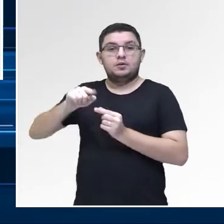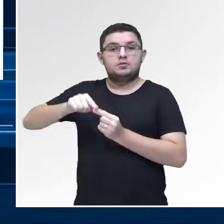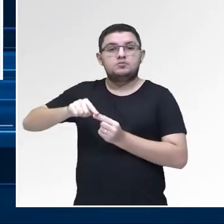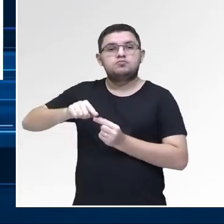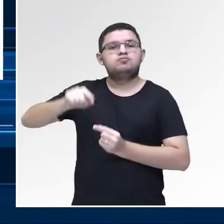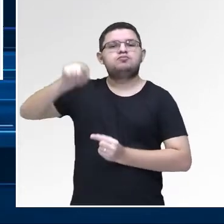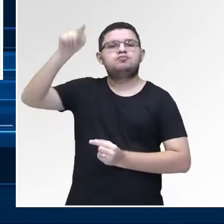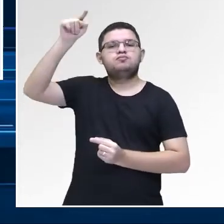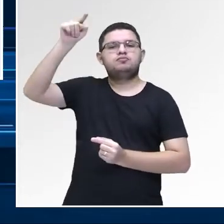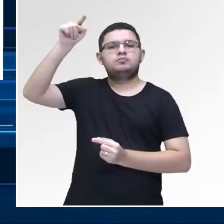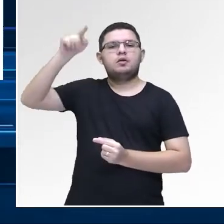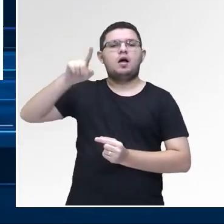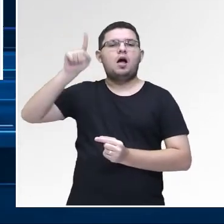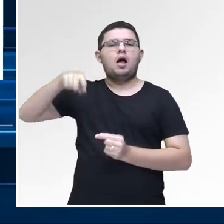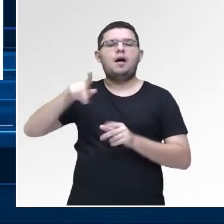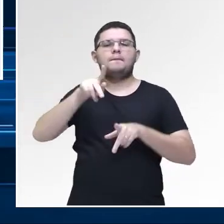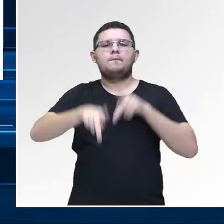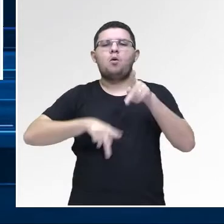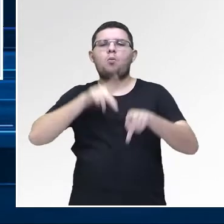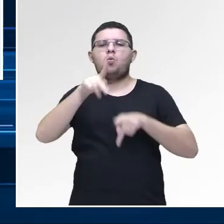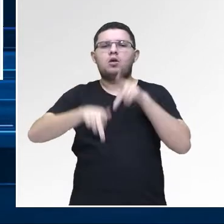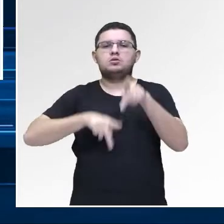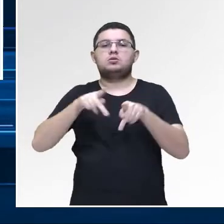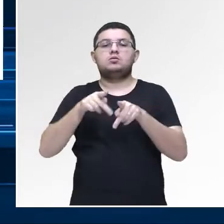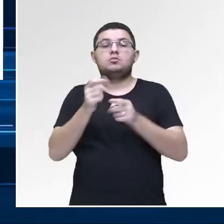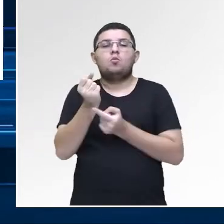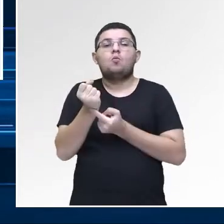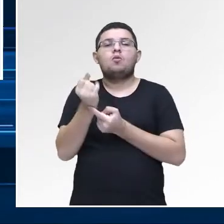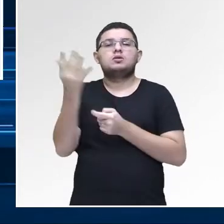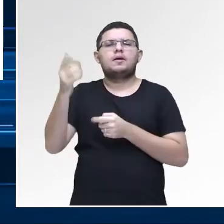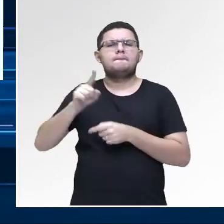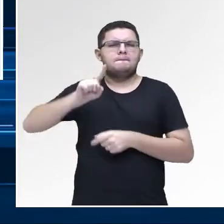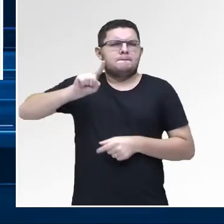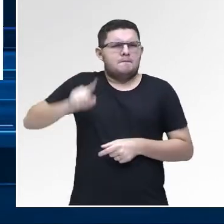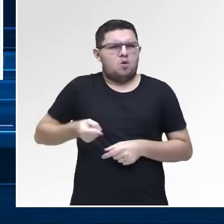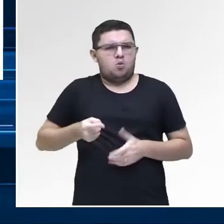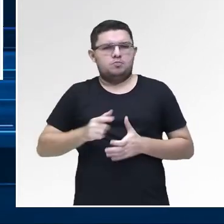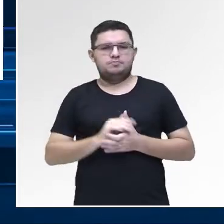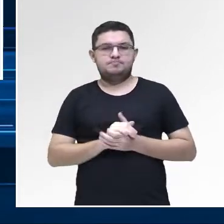hein? Embaixo, essas datas significam